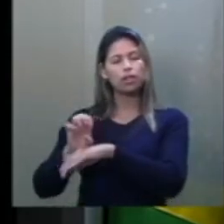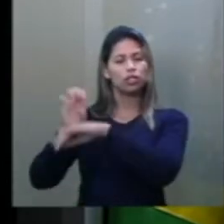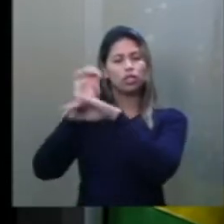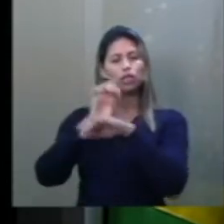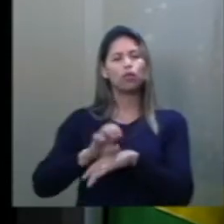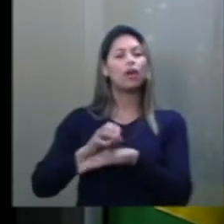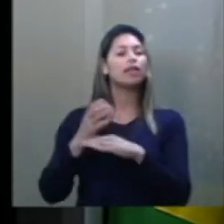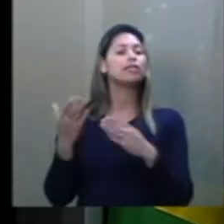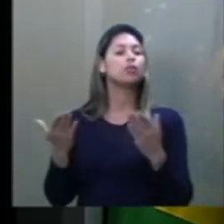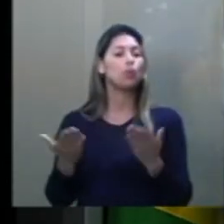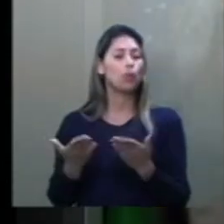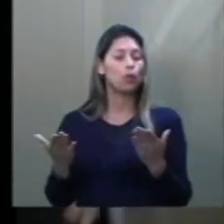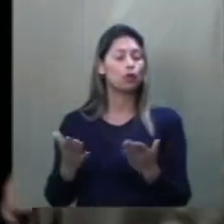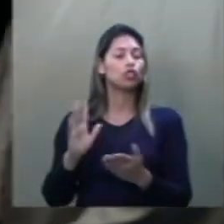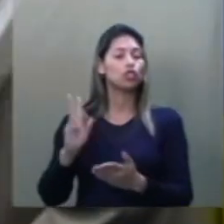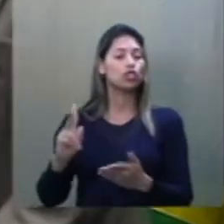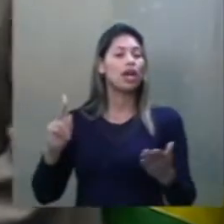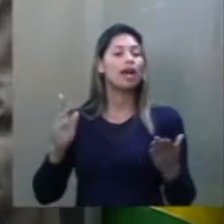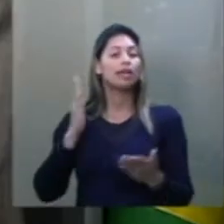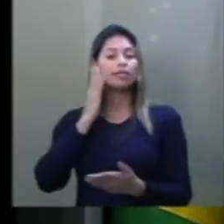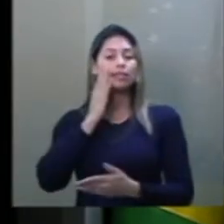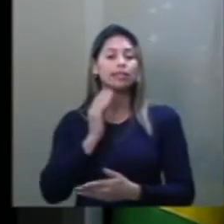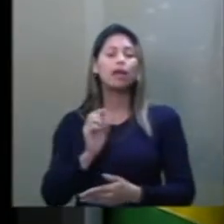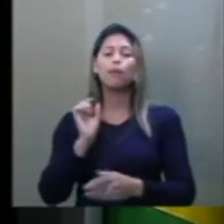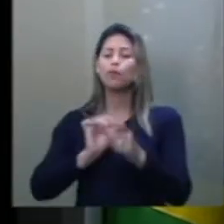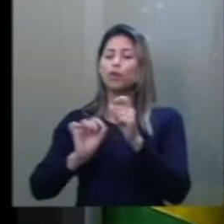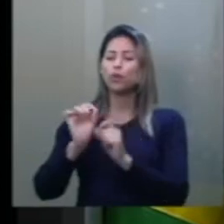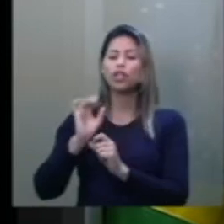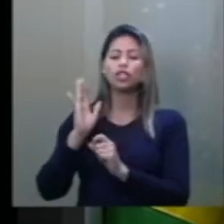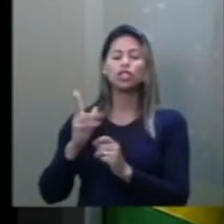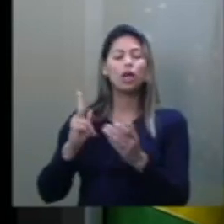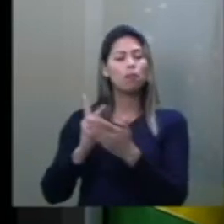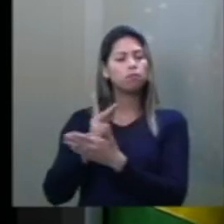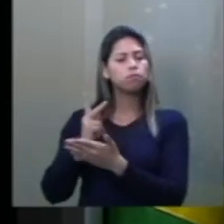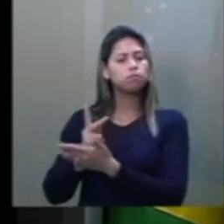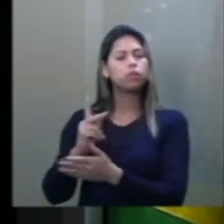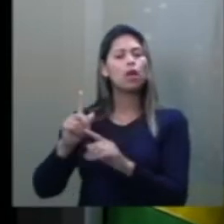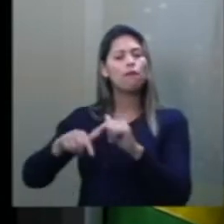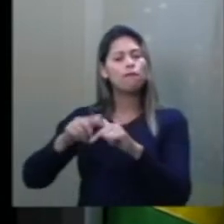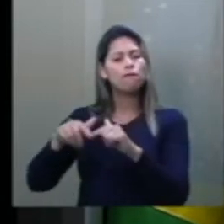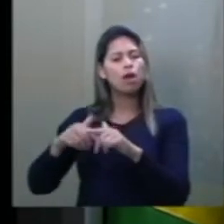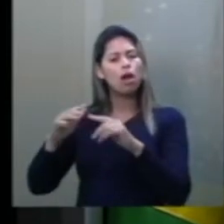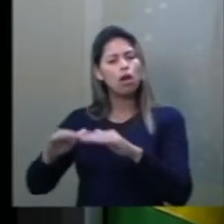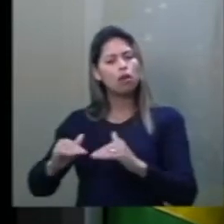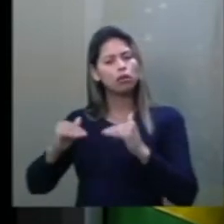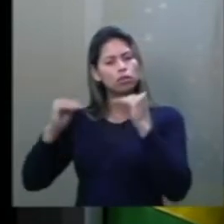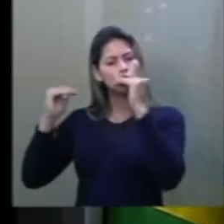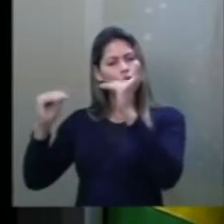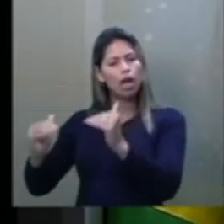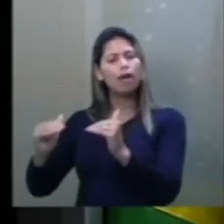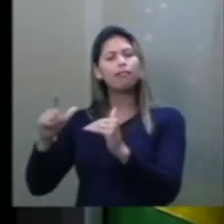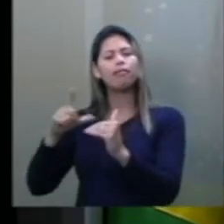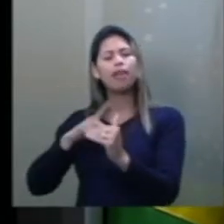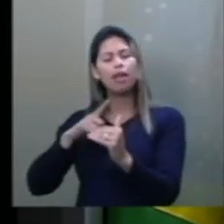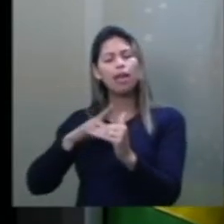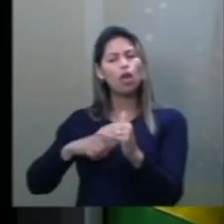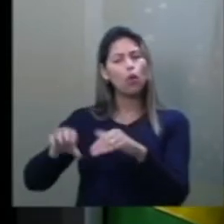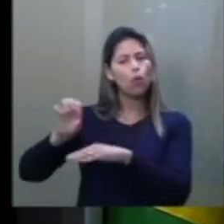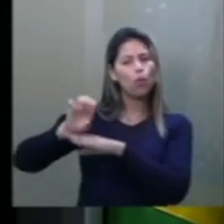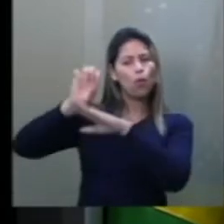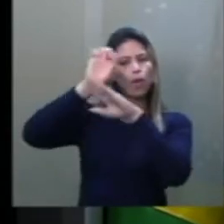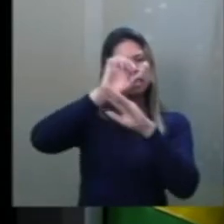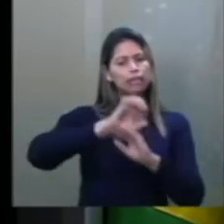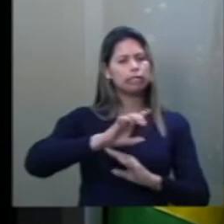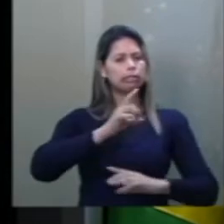hoje já se sabe através de diversos relatos, inclusive de autoridades, que o Estado temia novas ondas